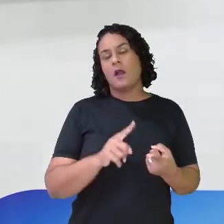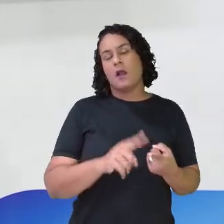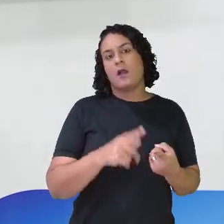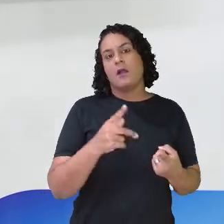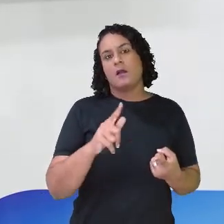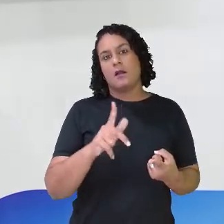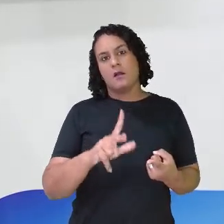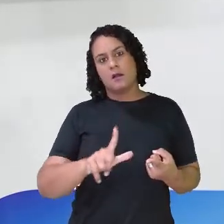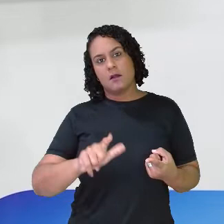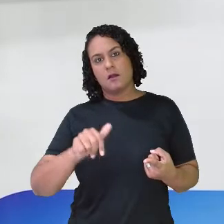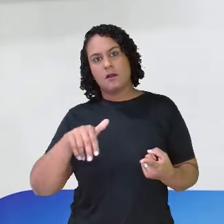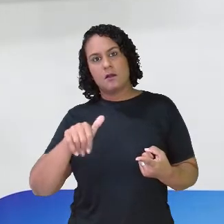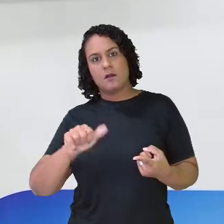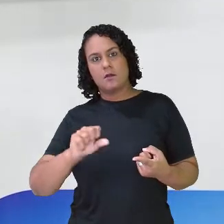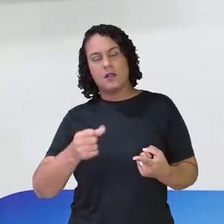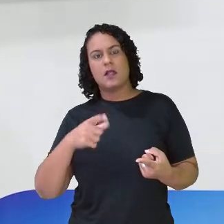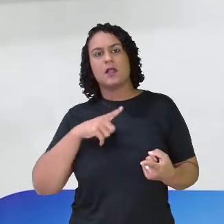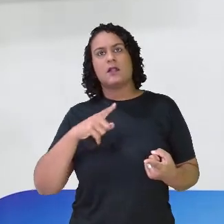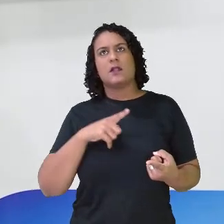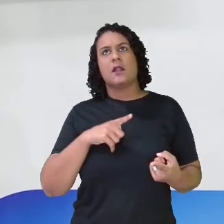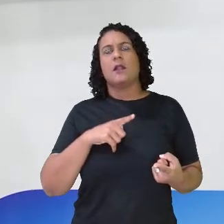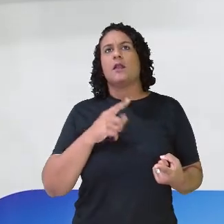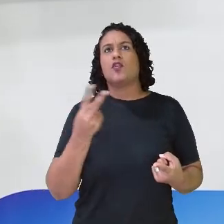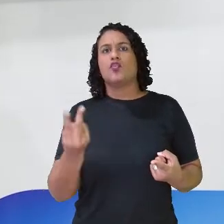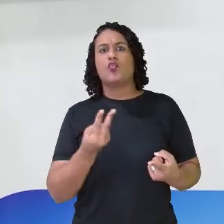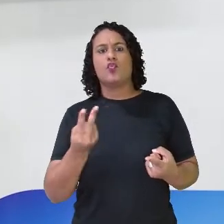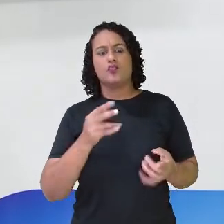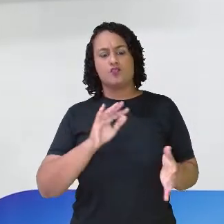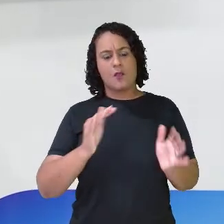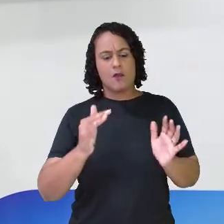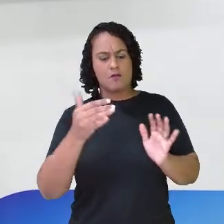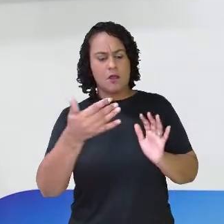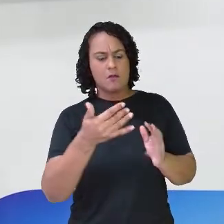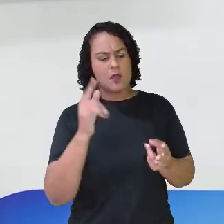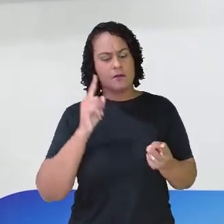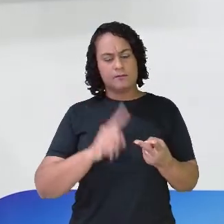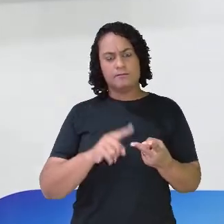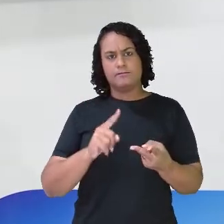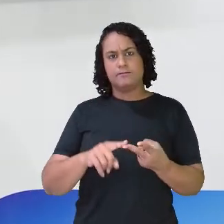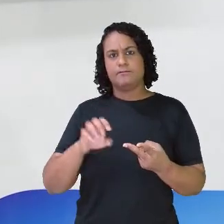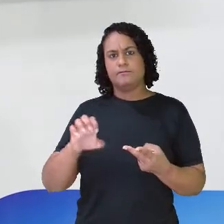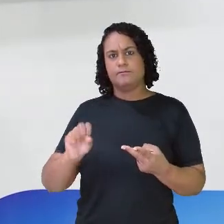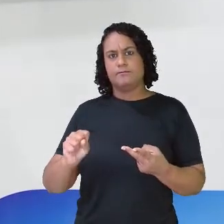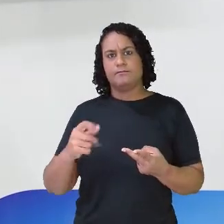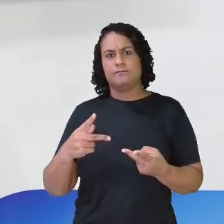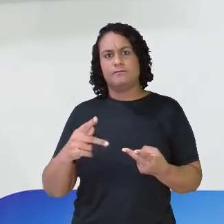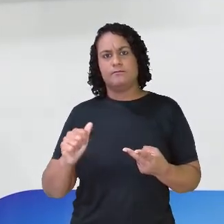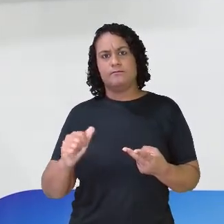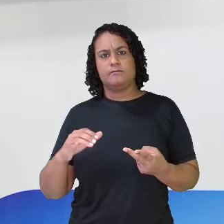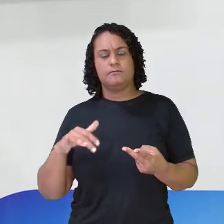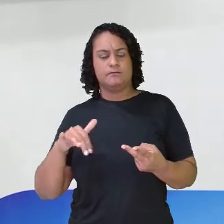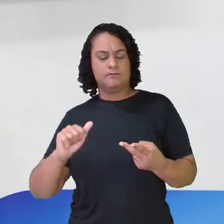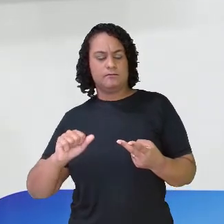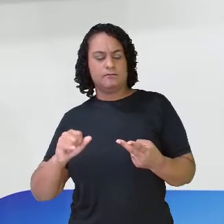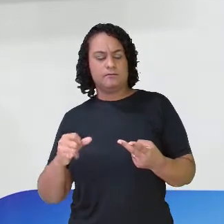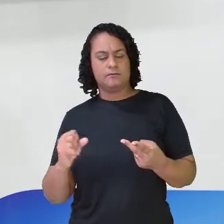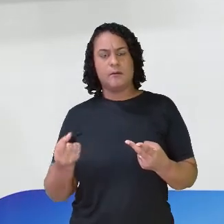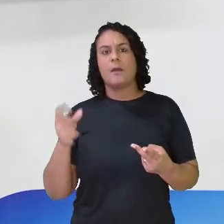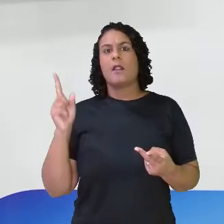tem duas dimensões, elas são bidimensionais. E as figuras geométricas sólidas, elas